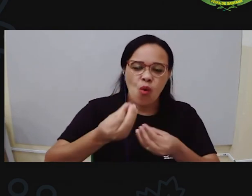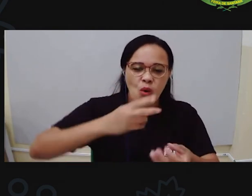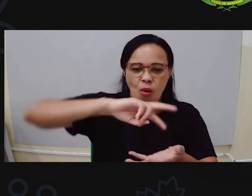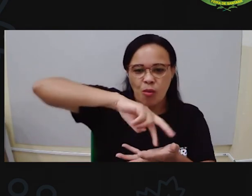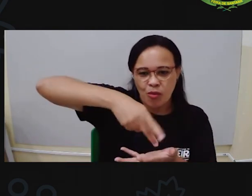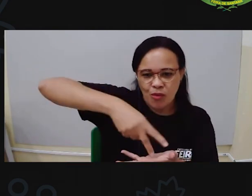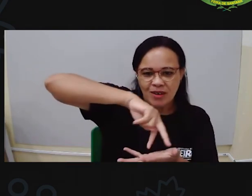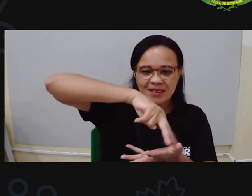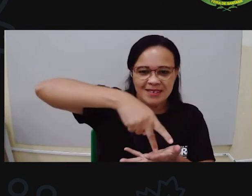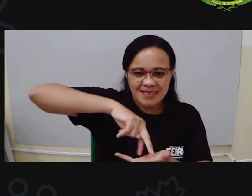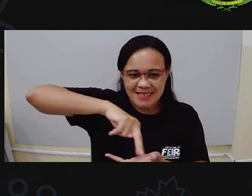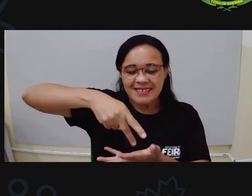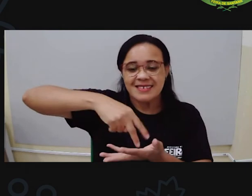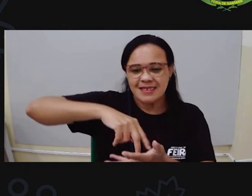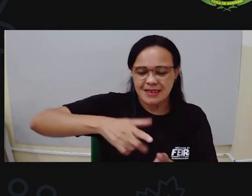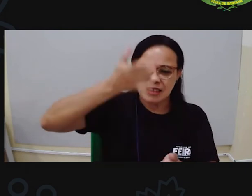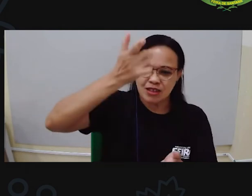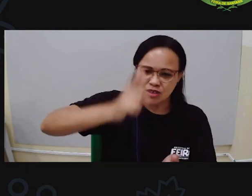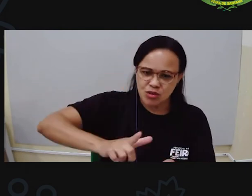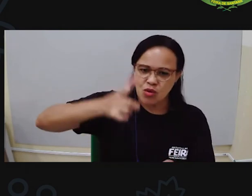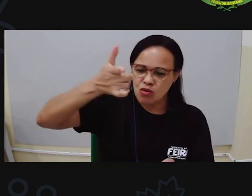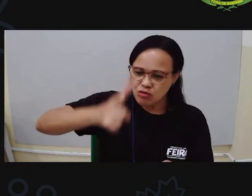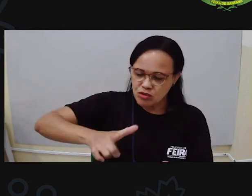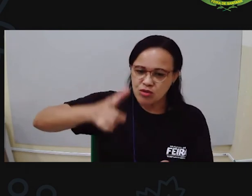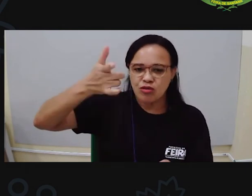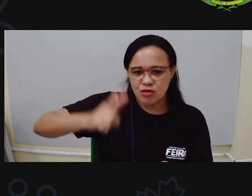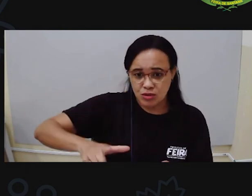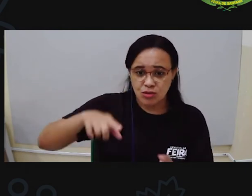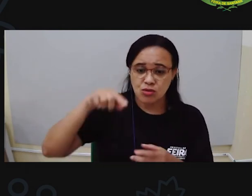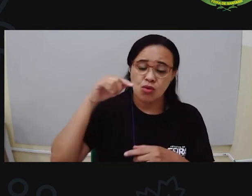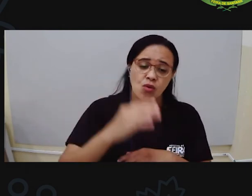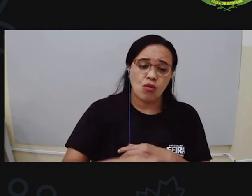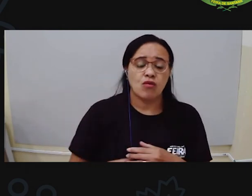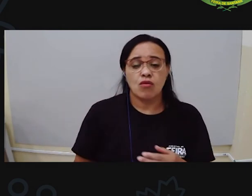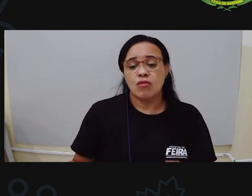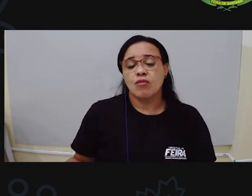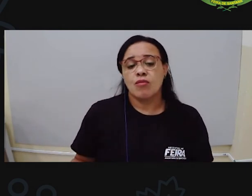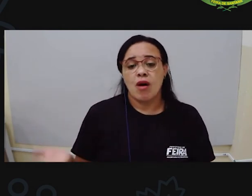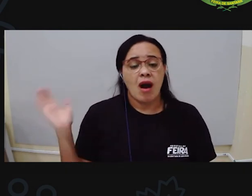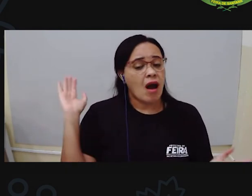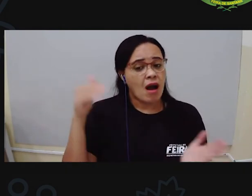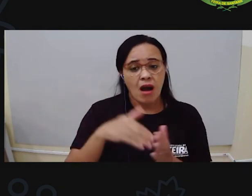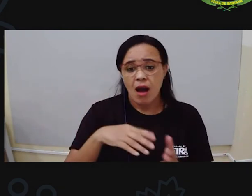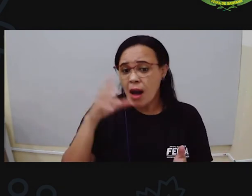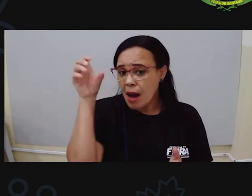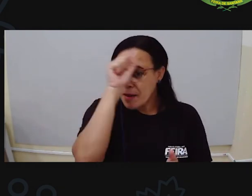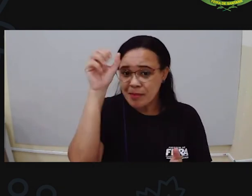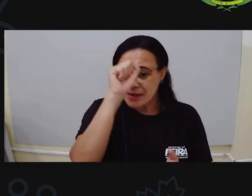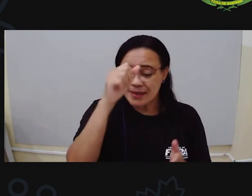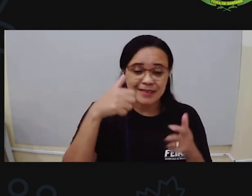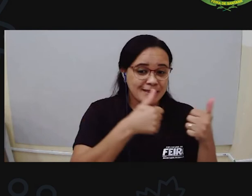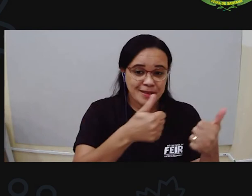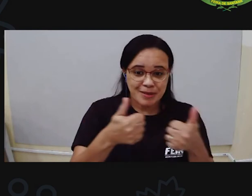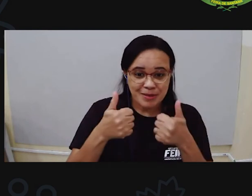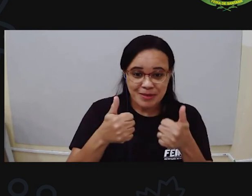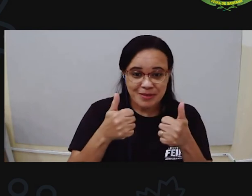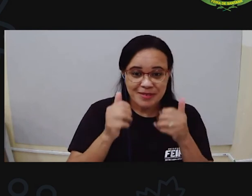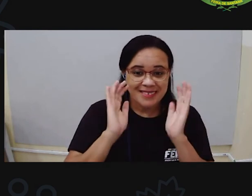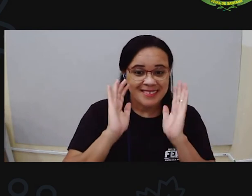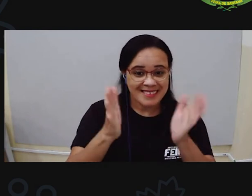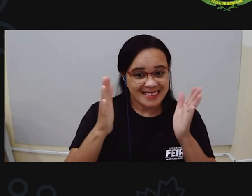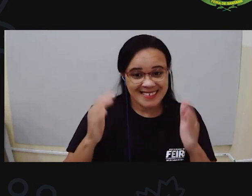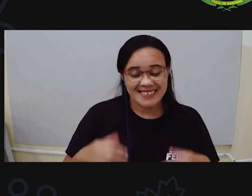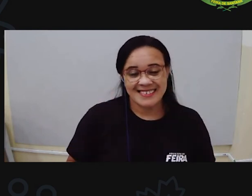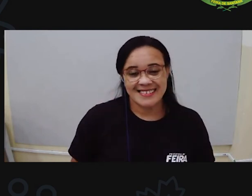em casa, até que você tenha aprendido a dançar. Agora, crianças, vamos